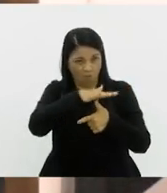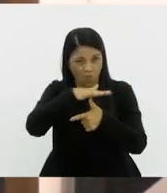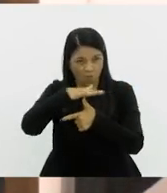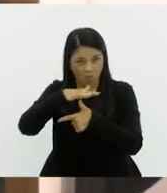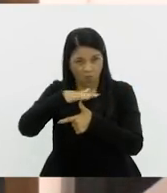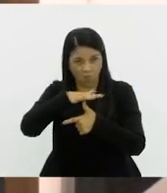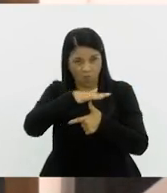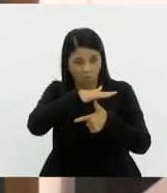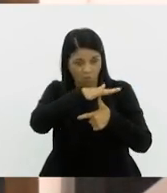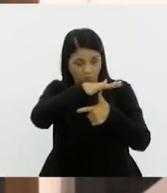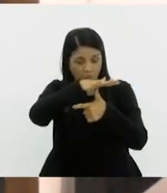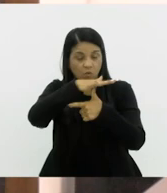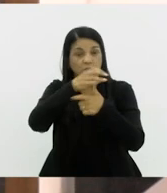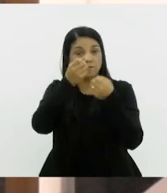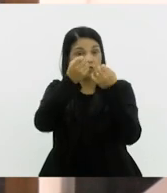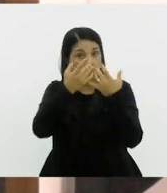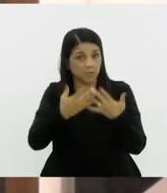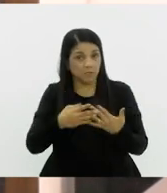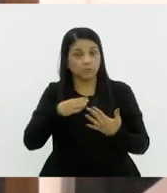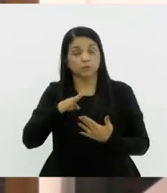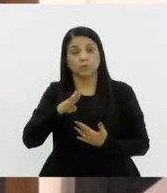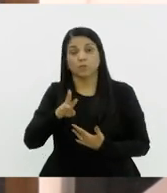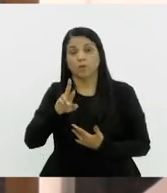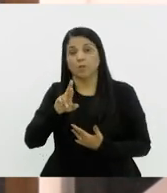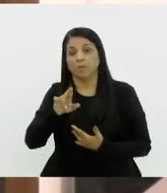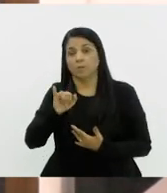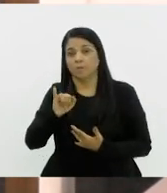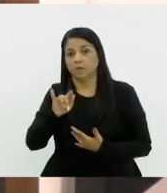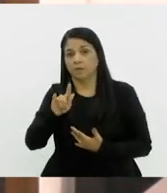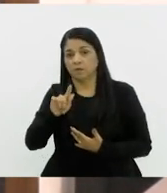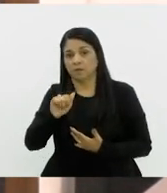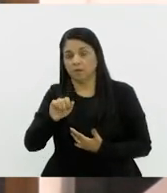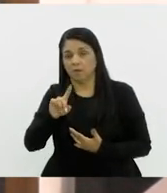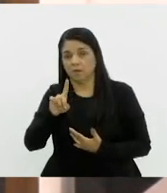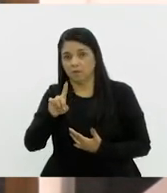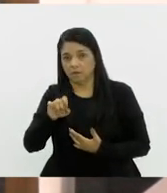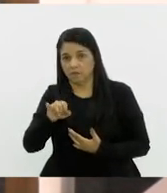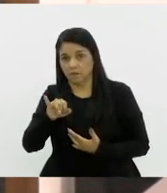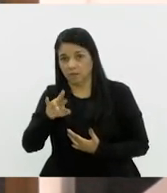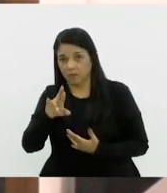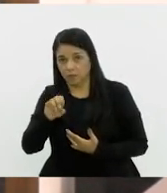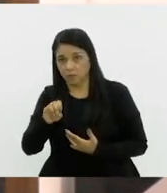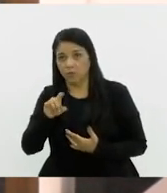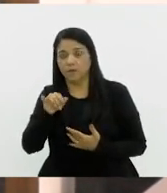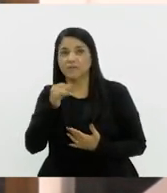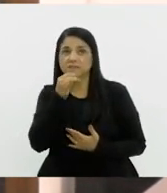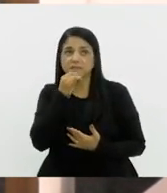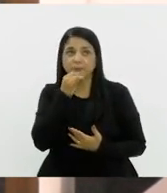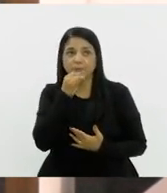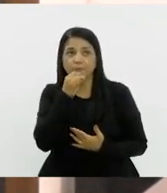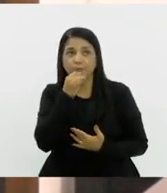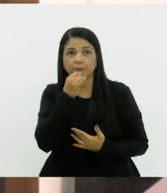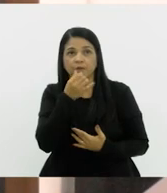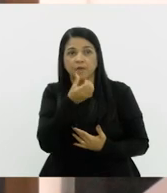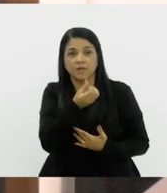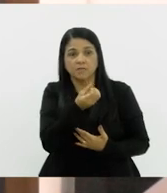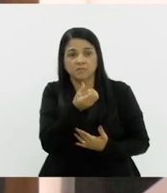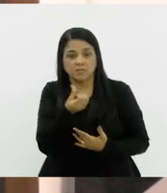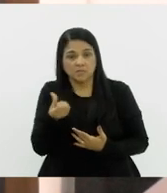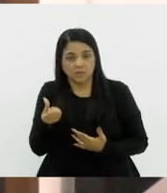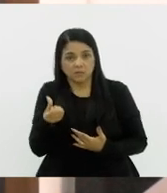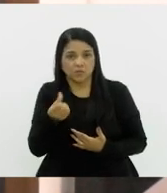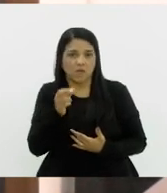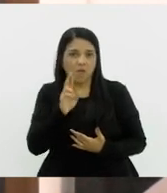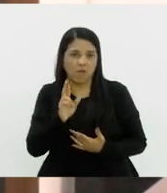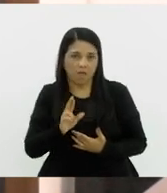estava explicando isso para o Brigadeiro quando ele esteve lá, extremamente baixo. São tickets aí na faixa de R$600, que você